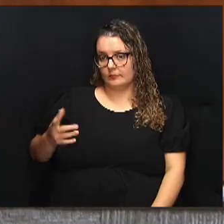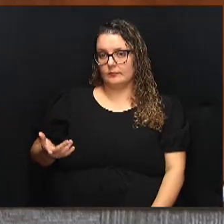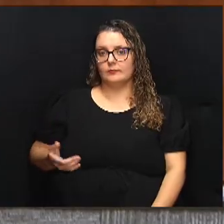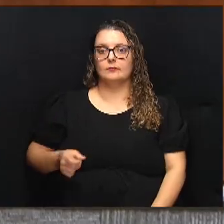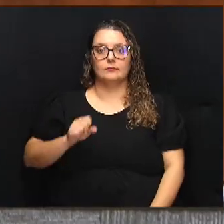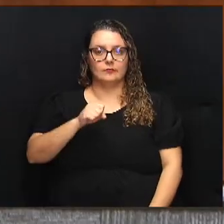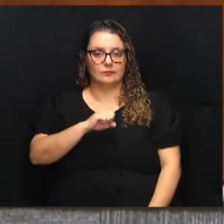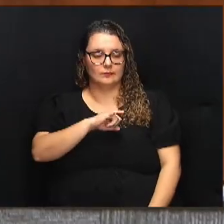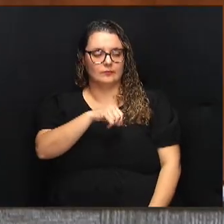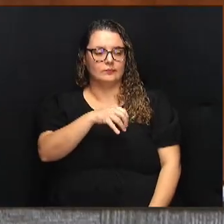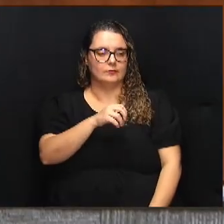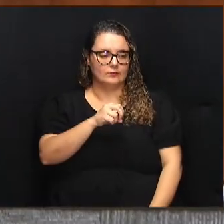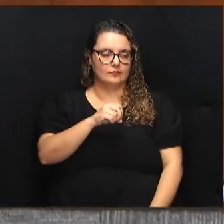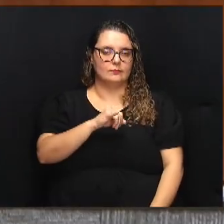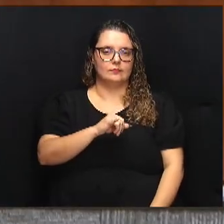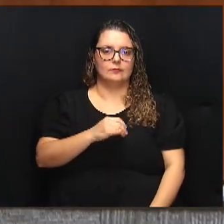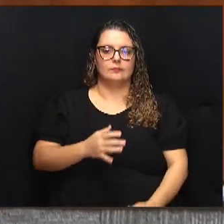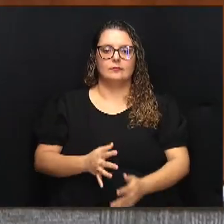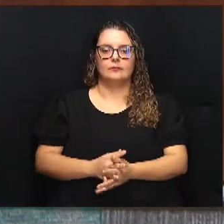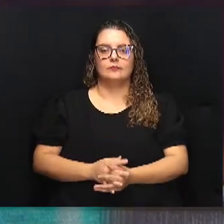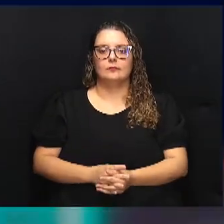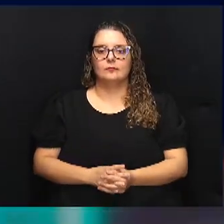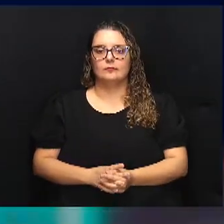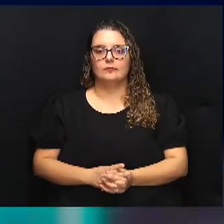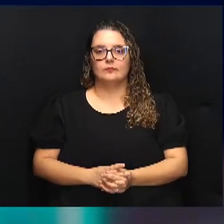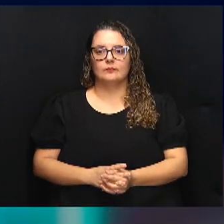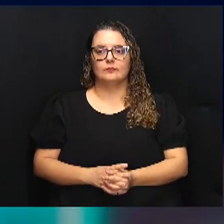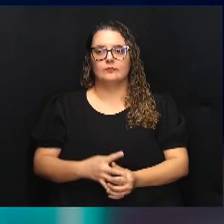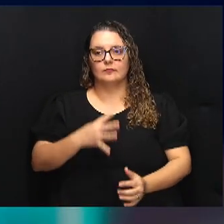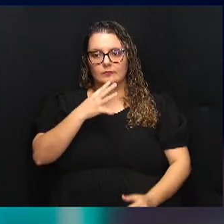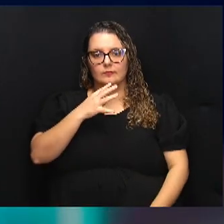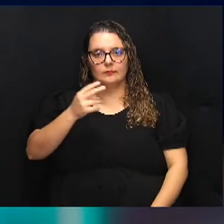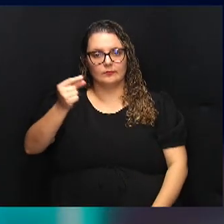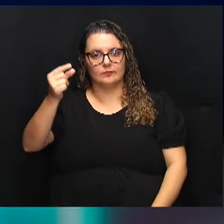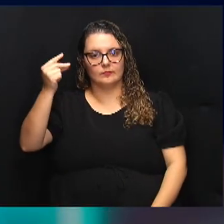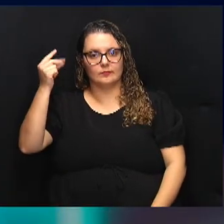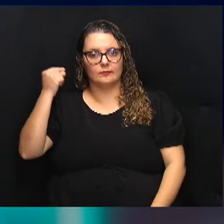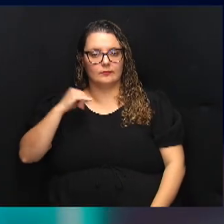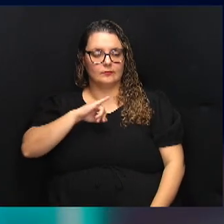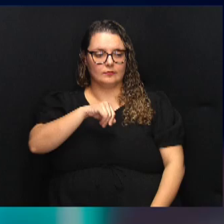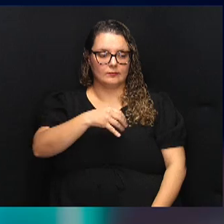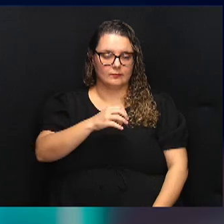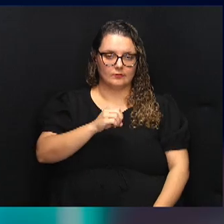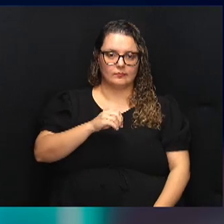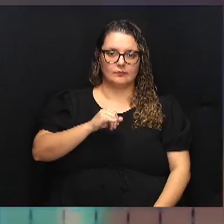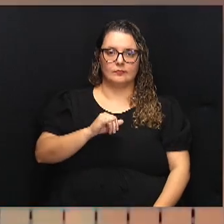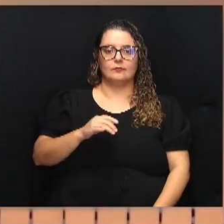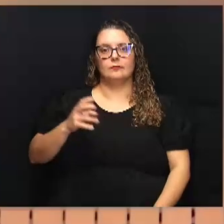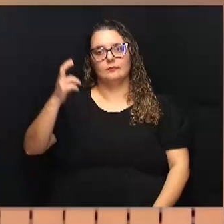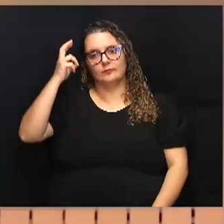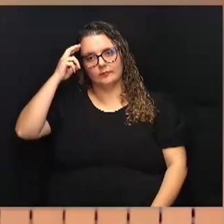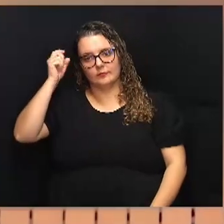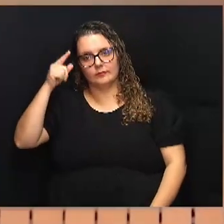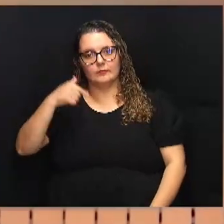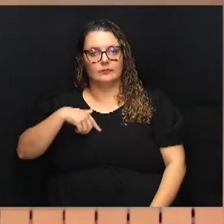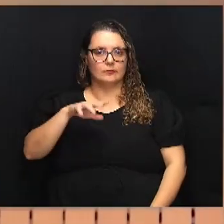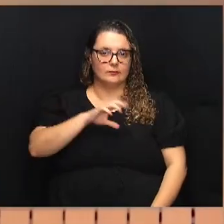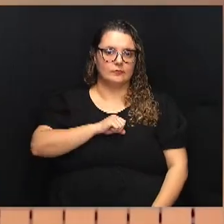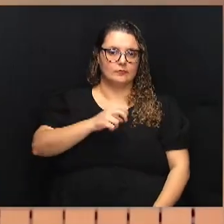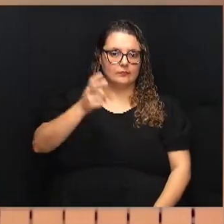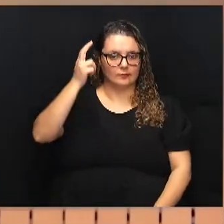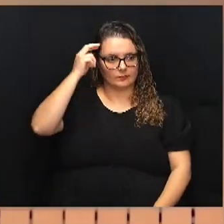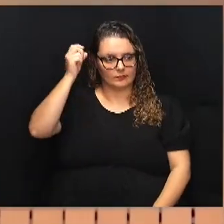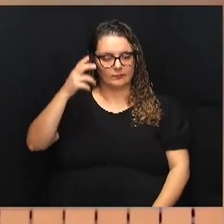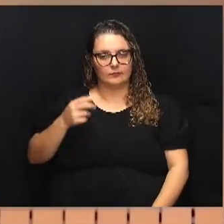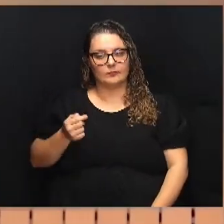Joey Welk. A gente já se conhece há algum tempo. A Joey é da cultura, também gosto de cultura, né? Quase fui ator, mas